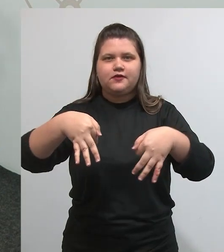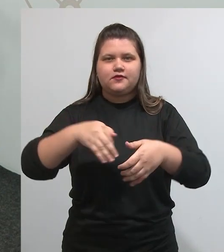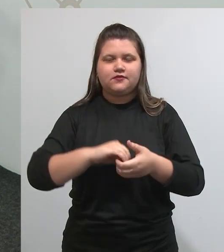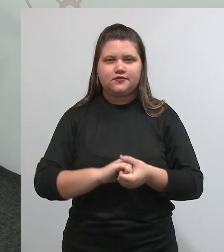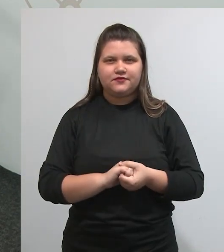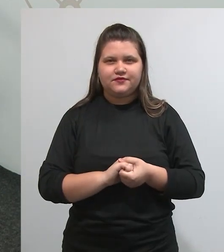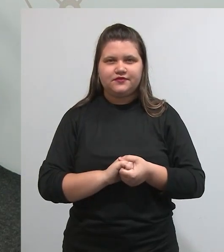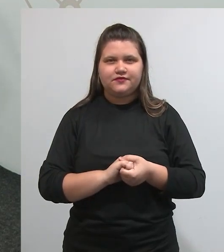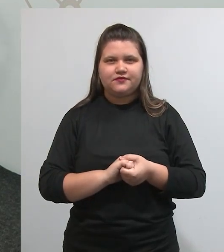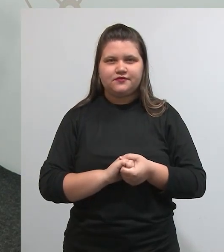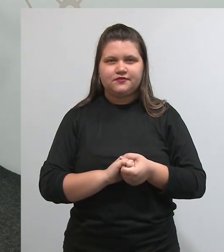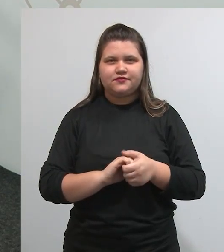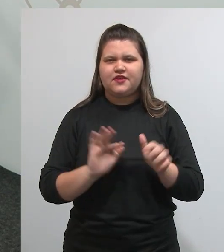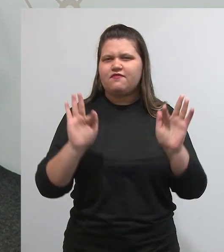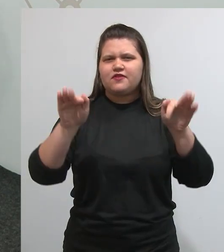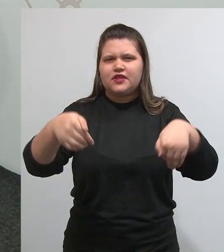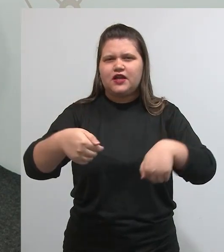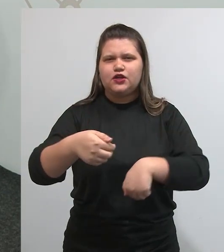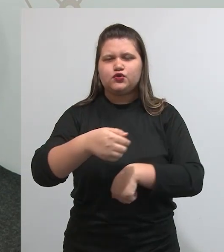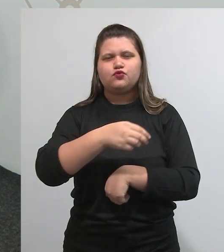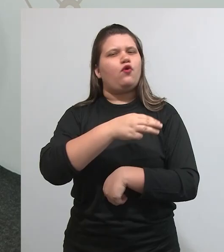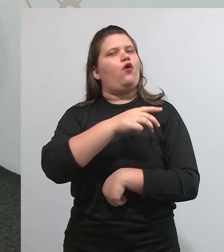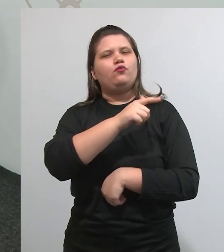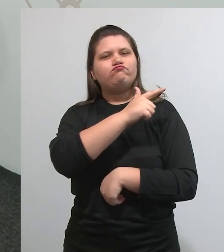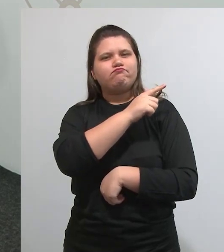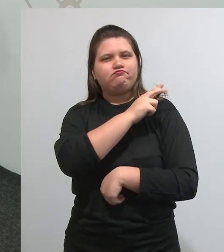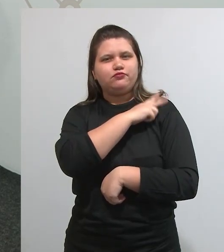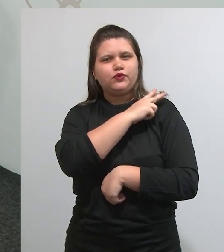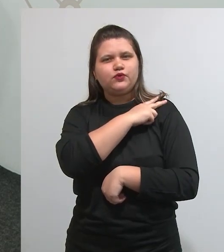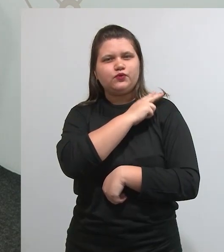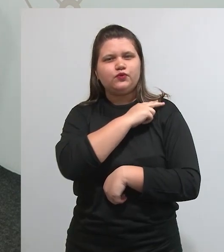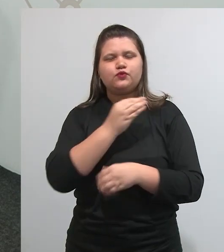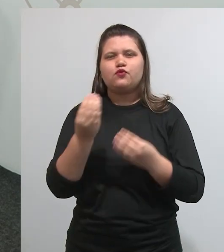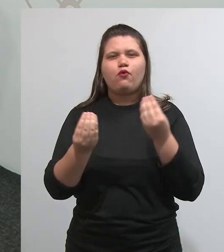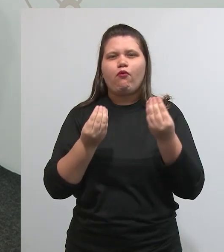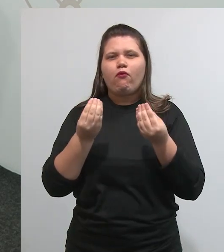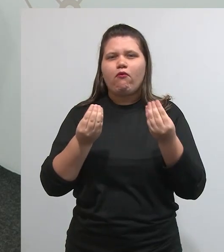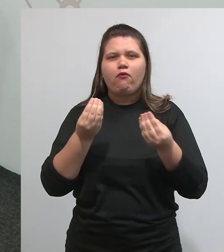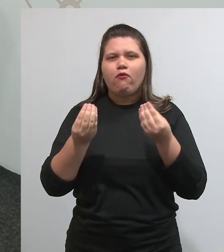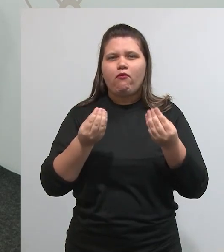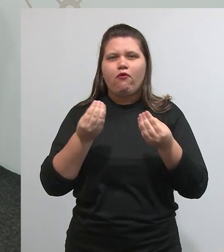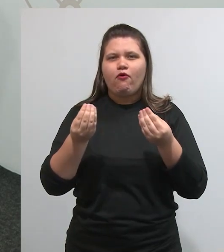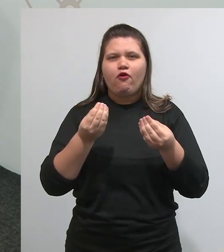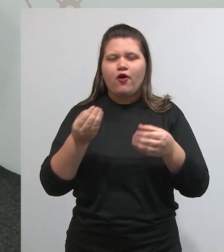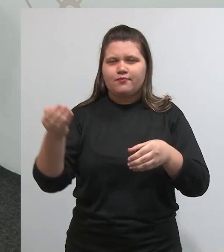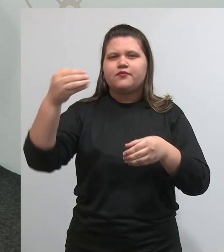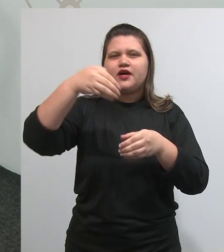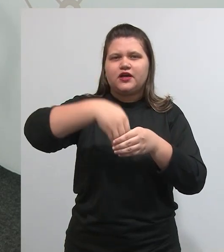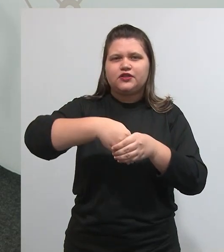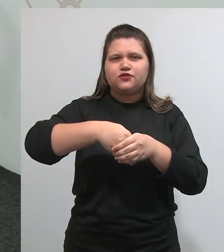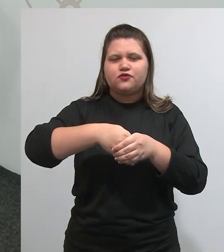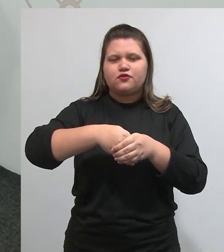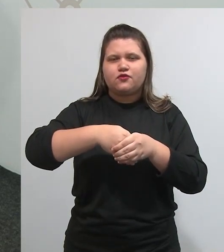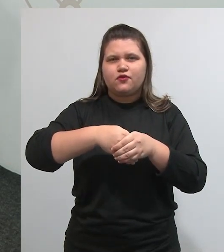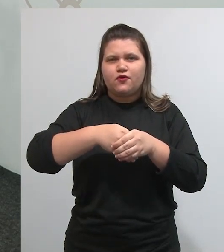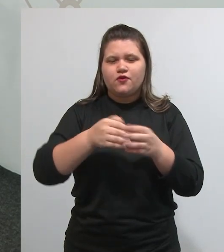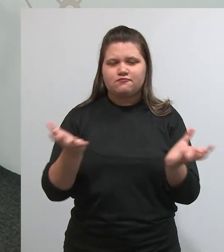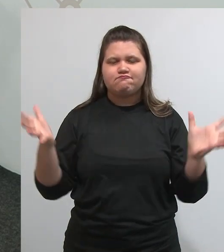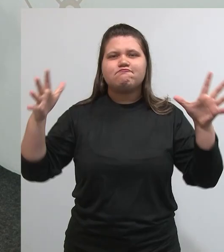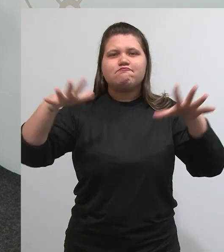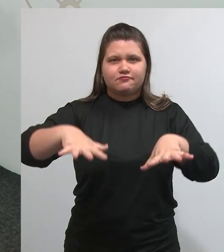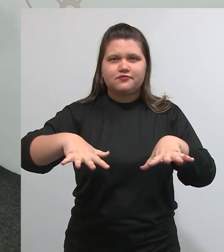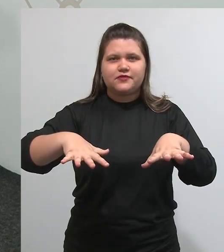terminou, na época, 2º grau, hoje ensino médio, como que você entrou aí na esfera da inclusão, que